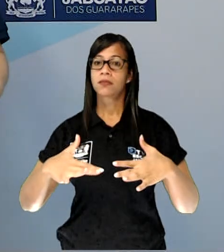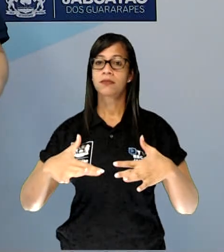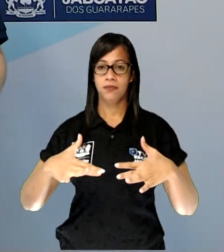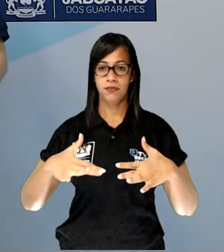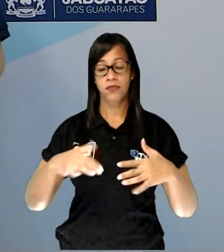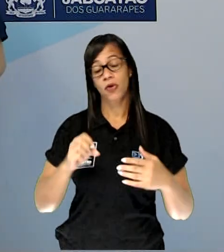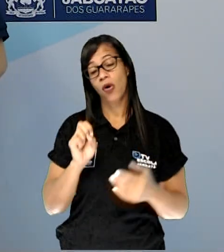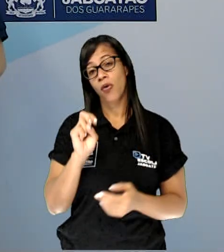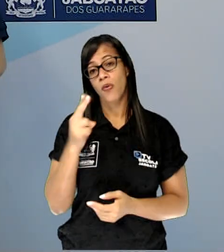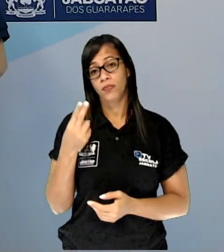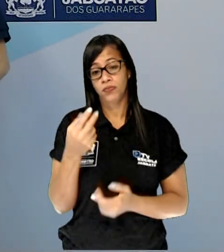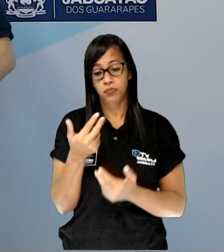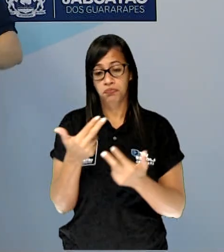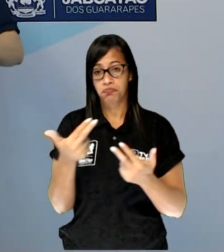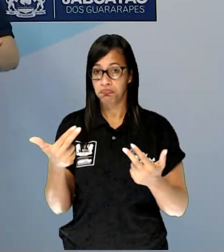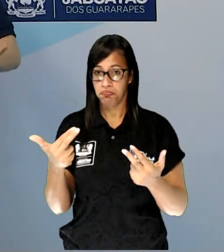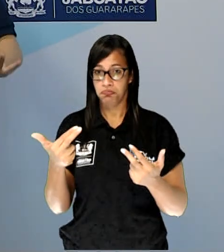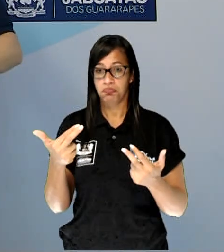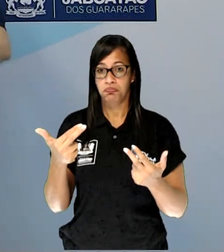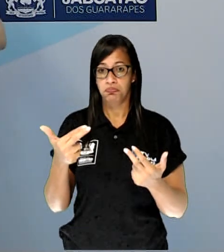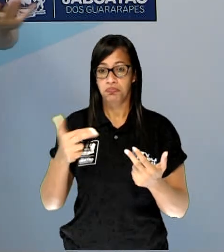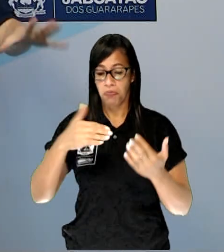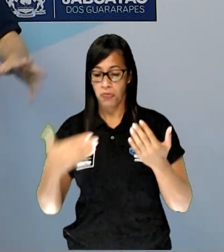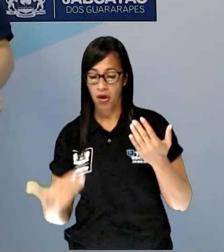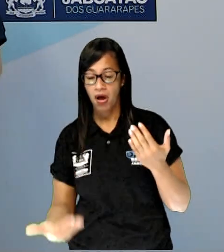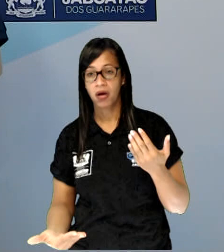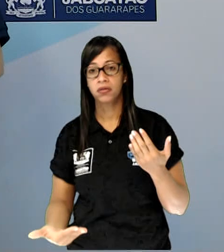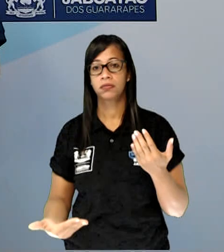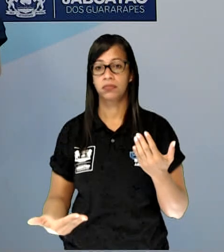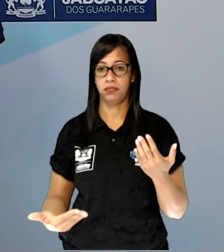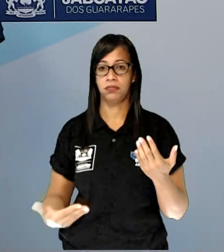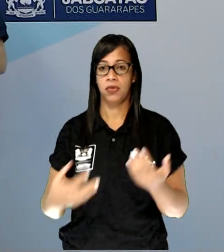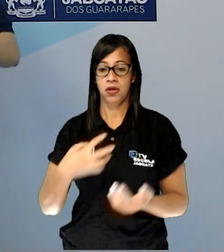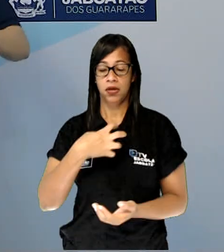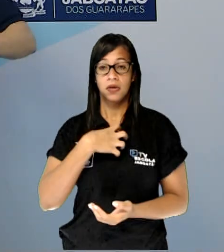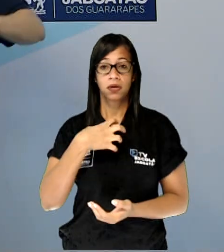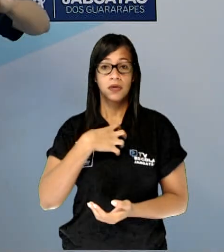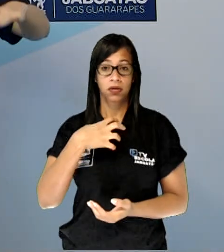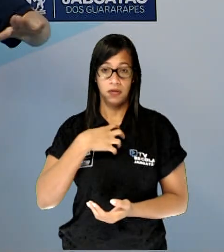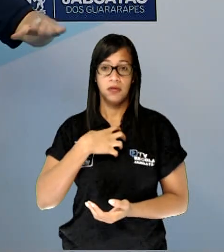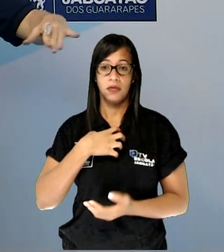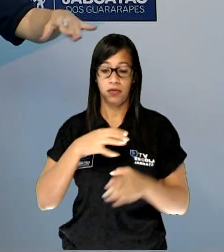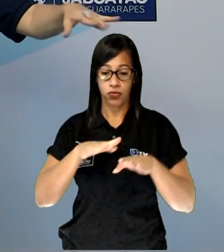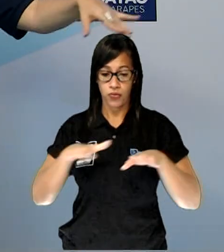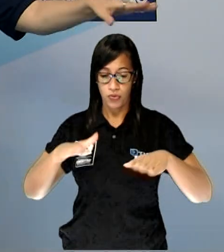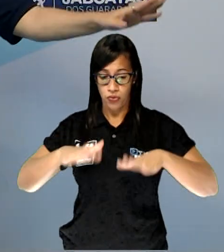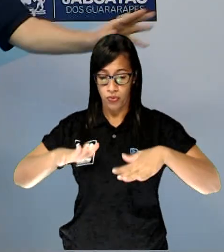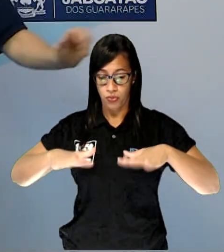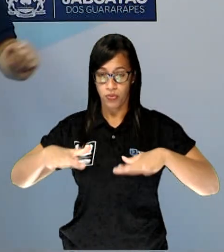cair no chão muito pesado e você sentiu o ambiente vibrar? Então, o som ele causa